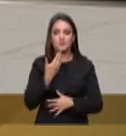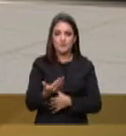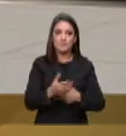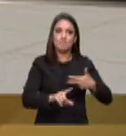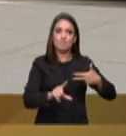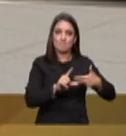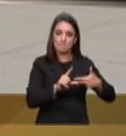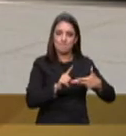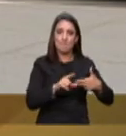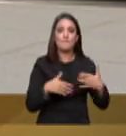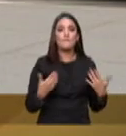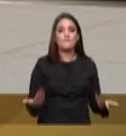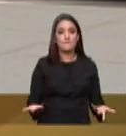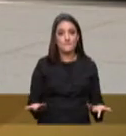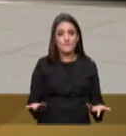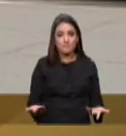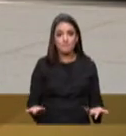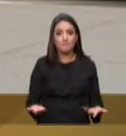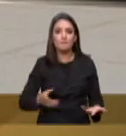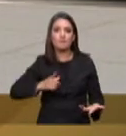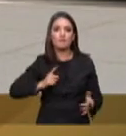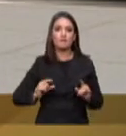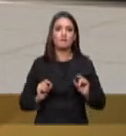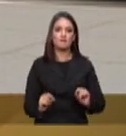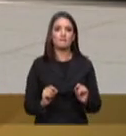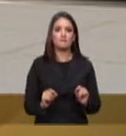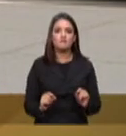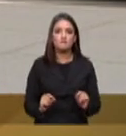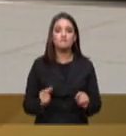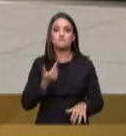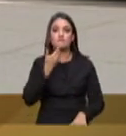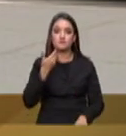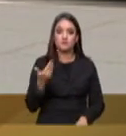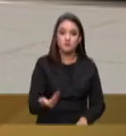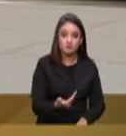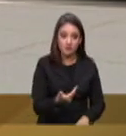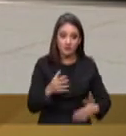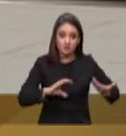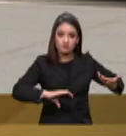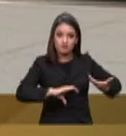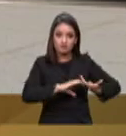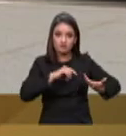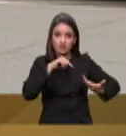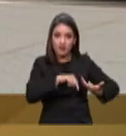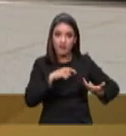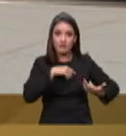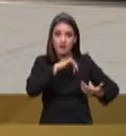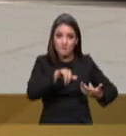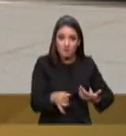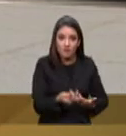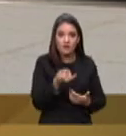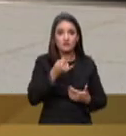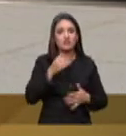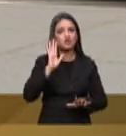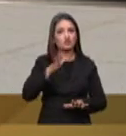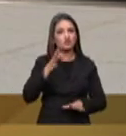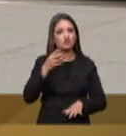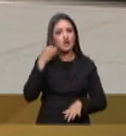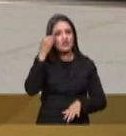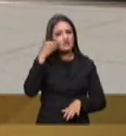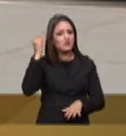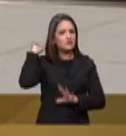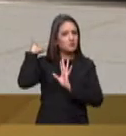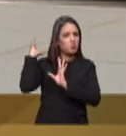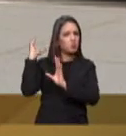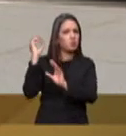Tendo isso em vista, em obiter dictum, formulo aqui apelo ao legislador para que aproveitemos o conhecimento acumulado nos últimos anos